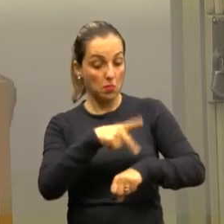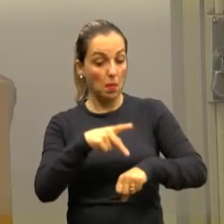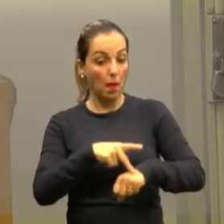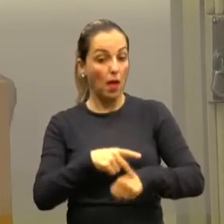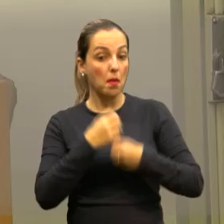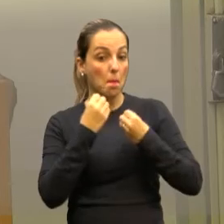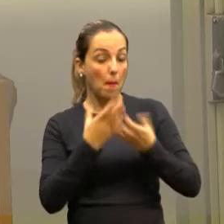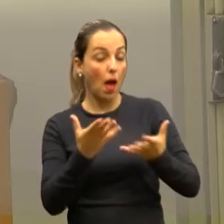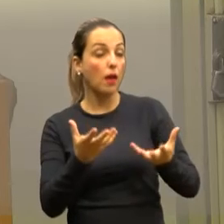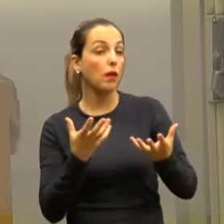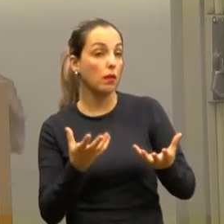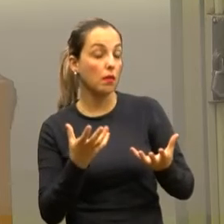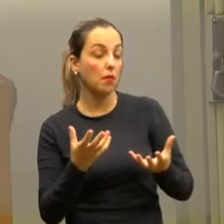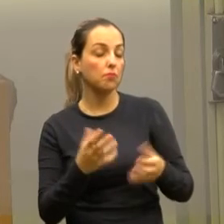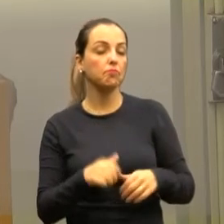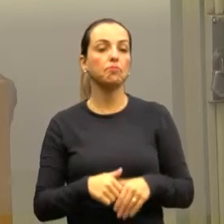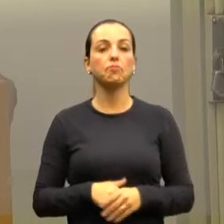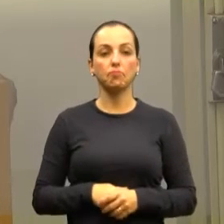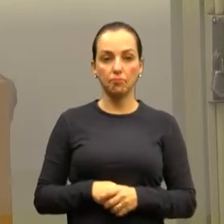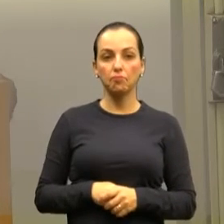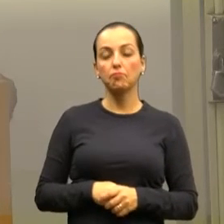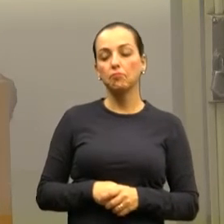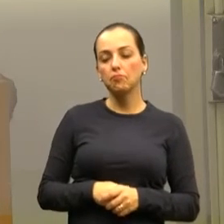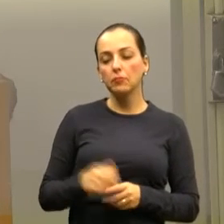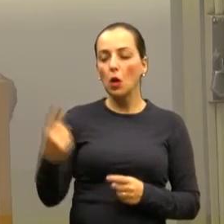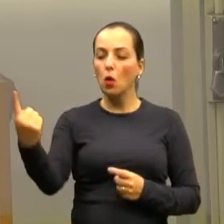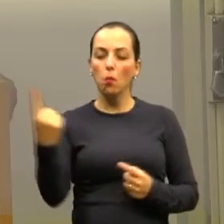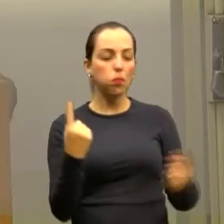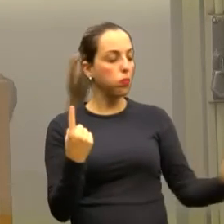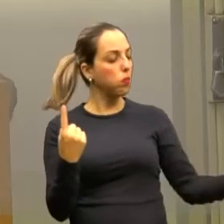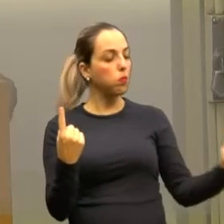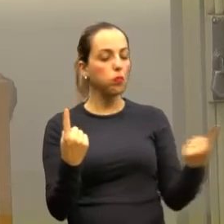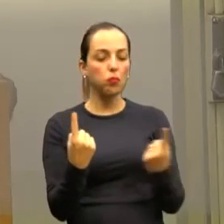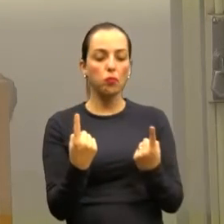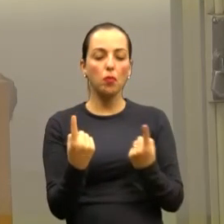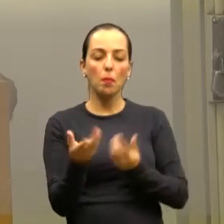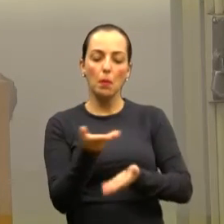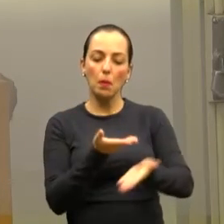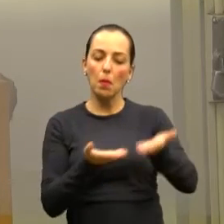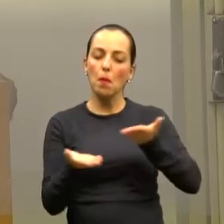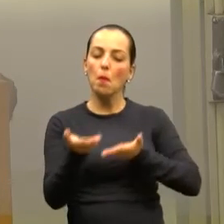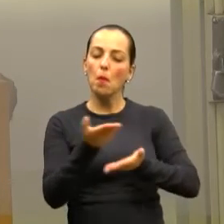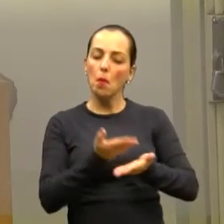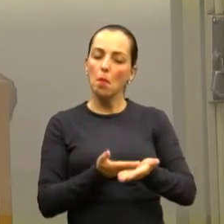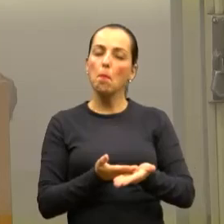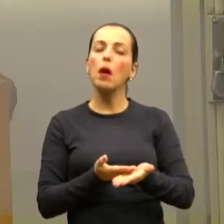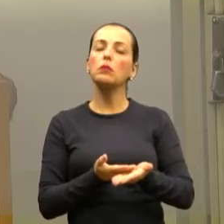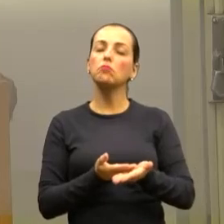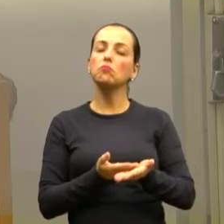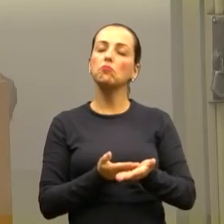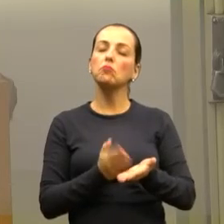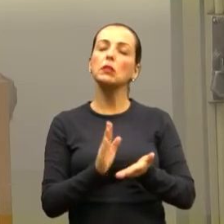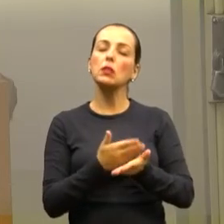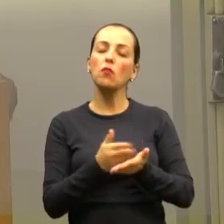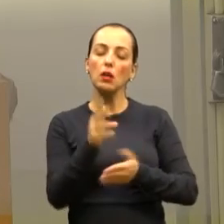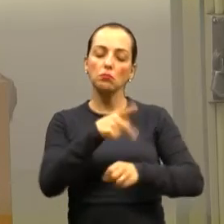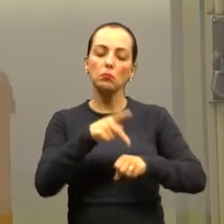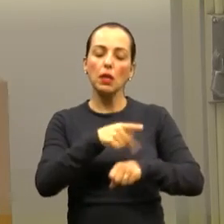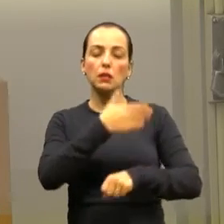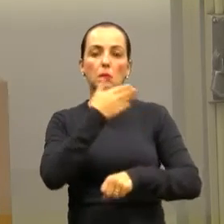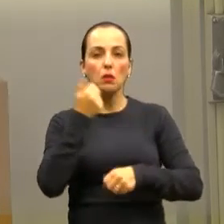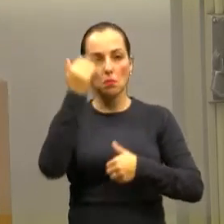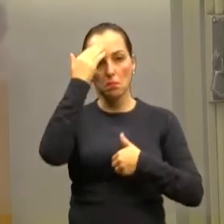bem a nação e olha só se aproximar conversar dialogar construir que talvez nós seríamos um país melhor